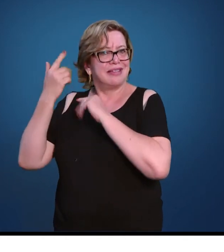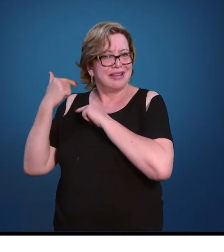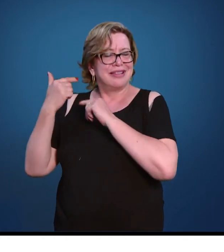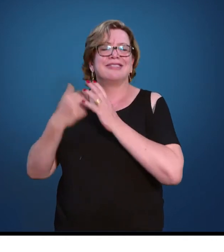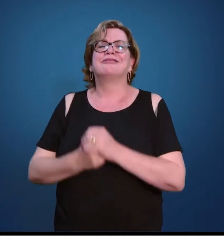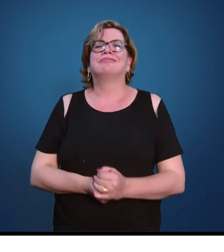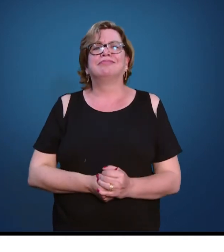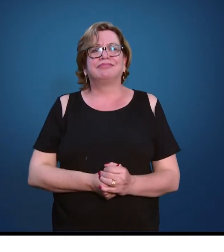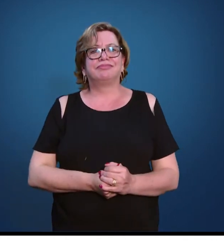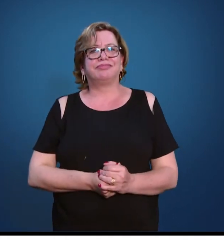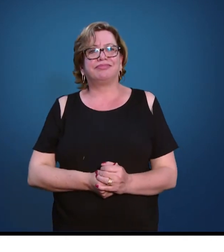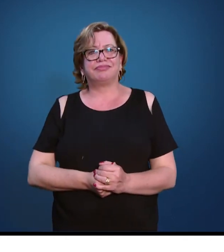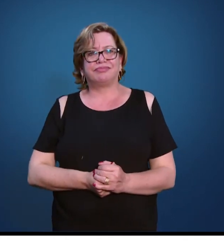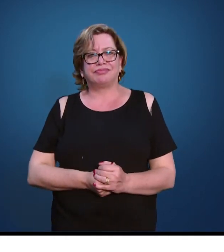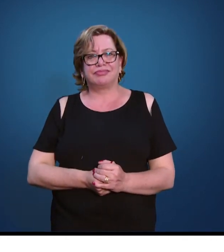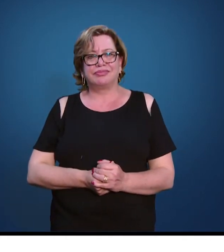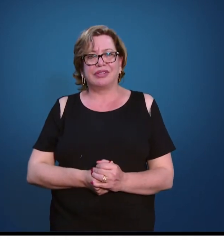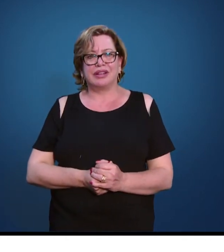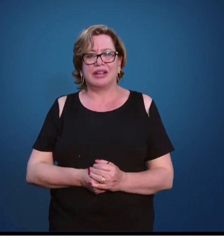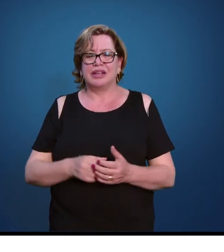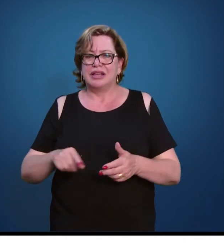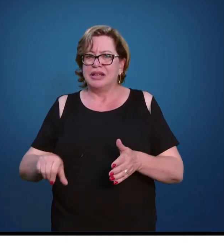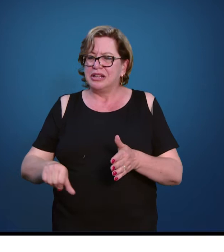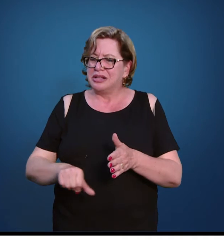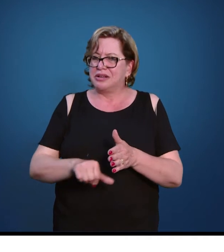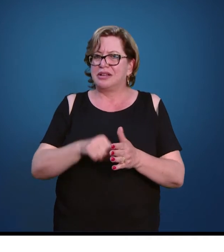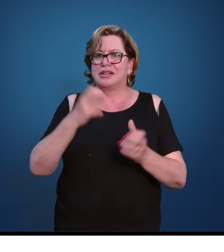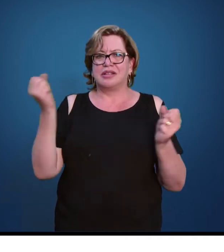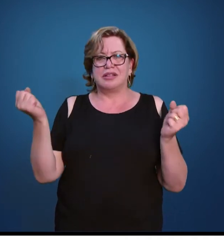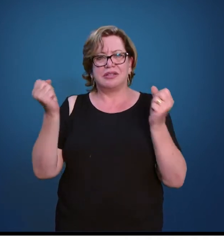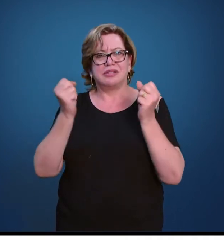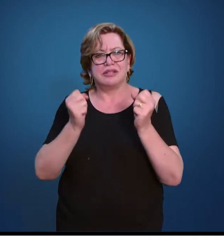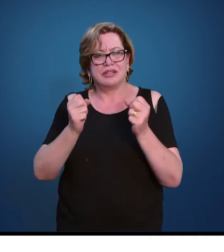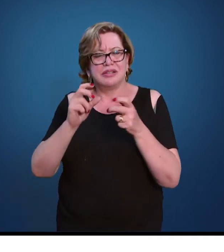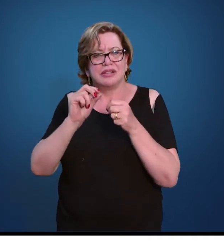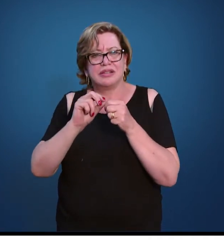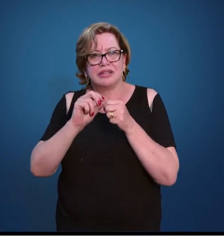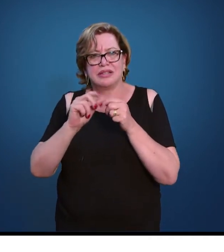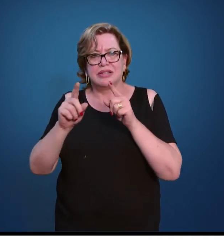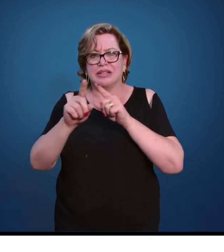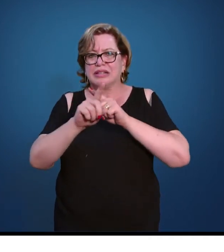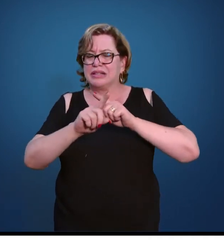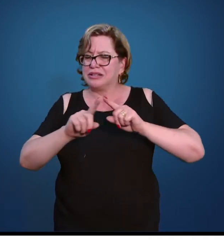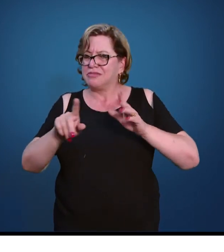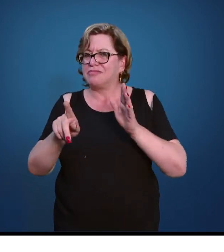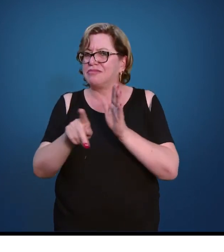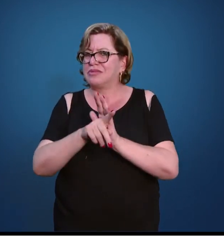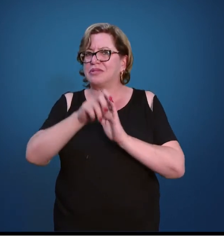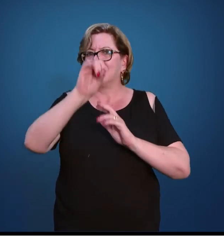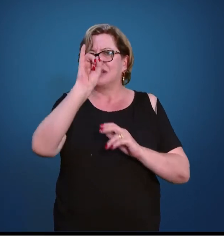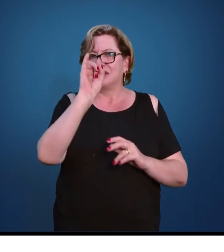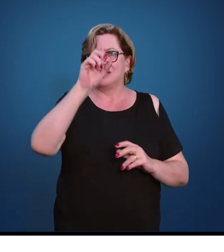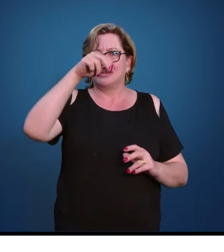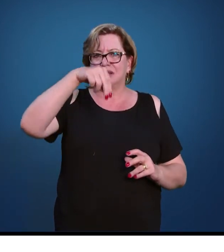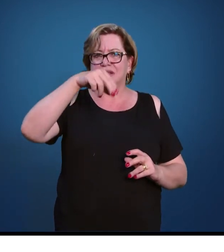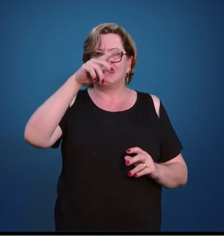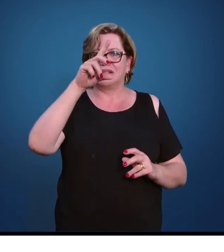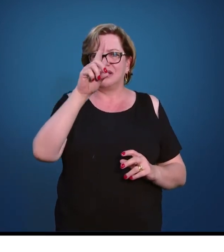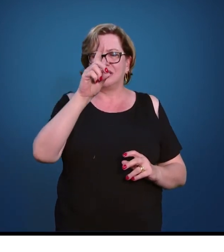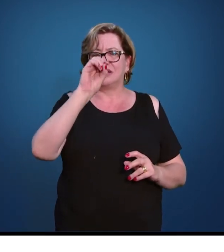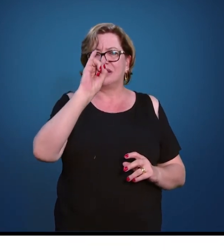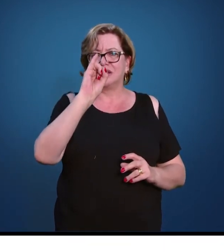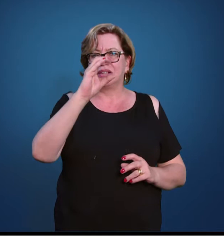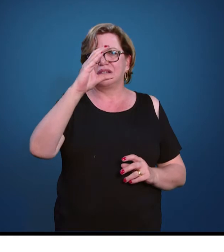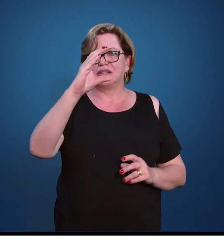passado. A primeira análise que nós podemos fazer, ela não é bem de indicadores retirados dos